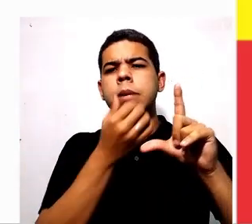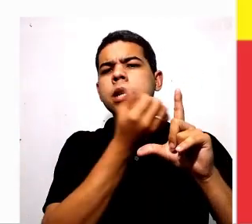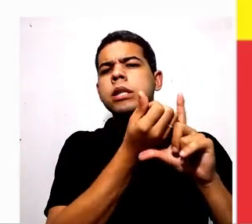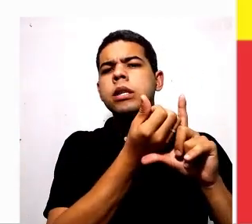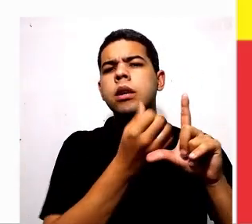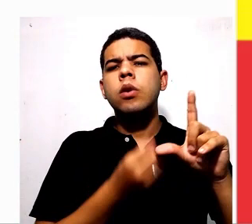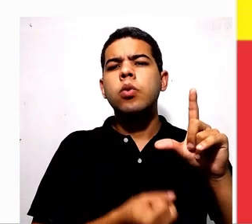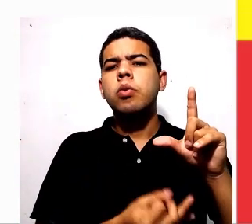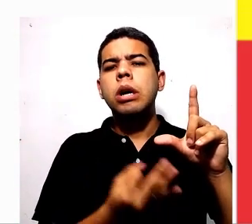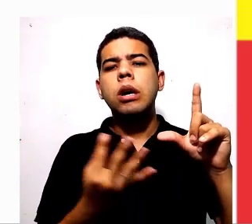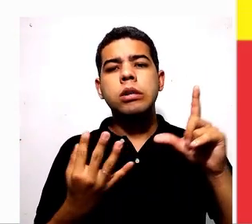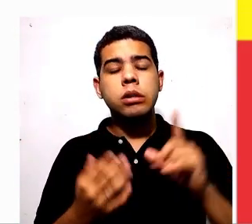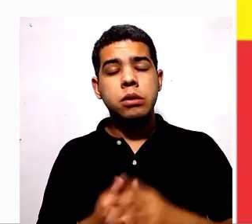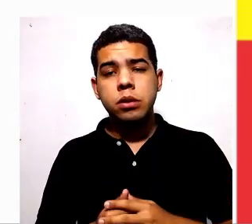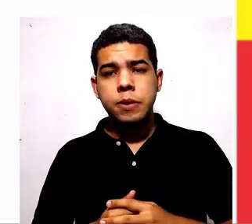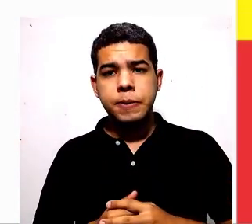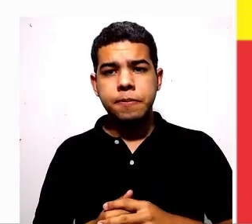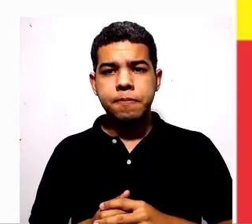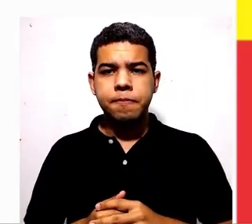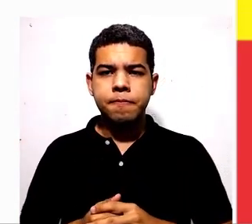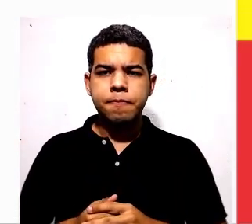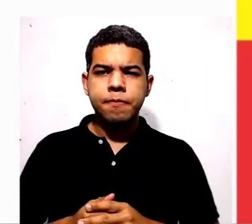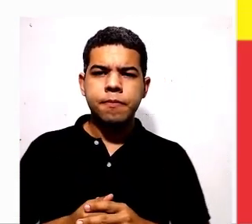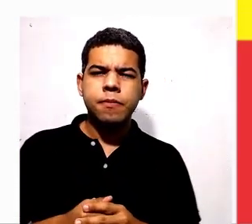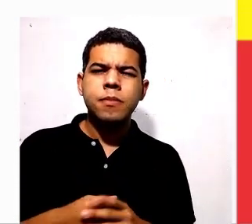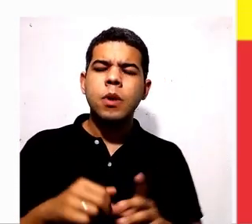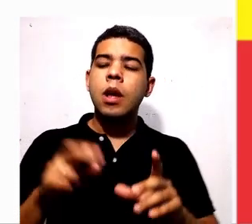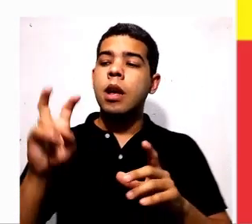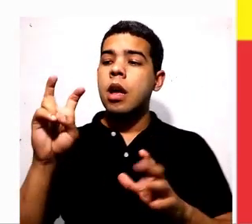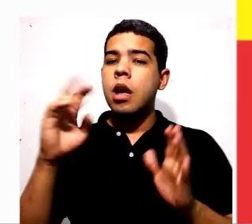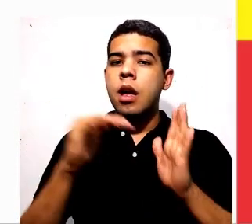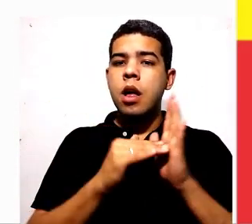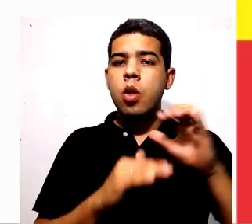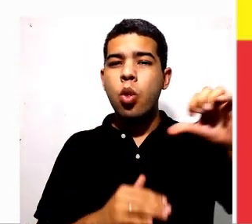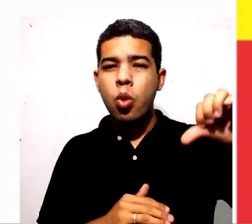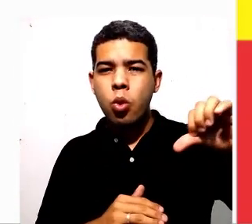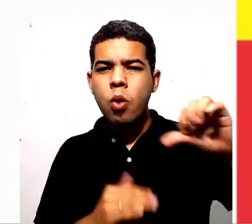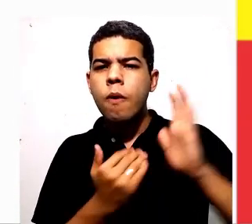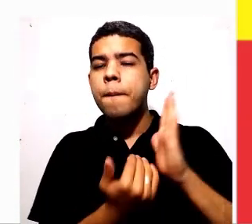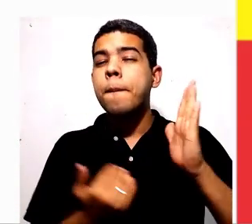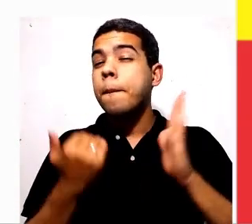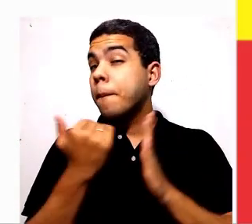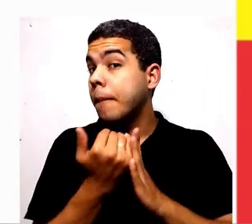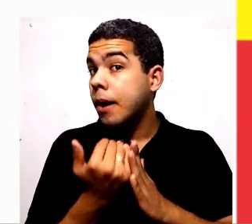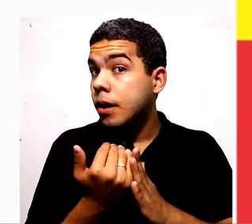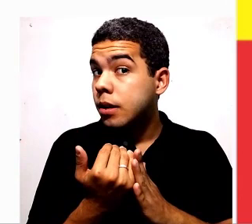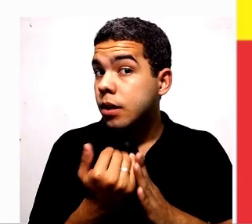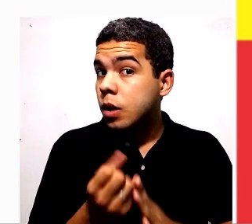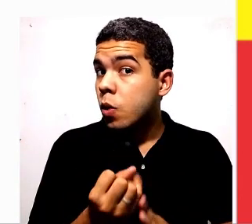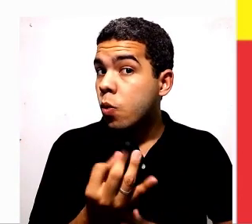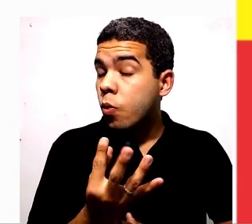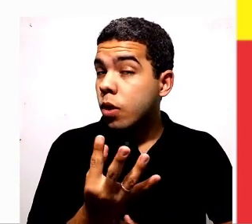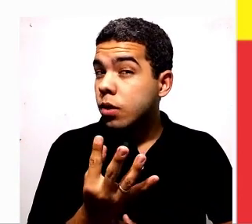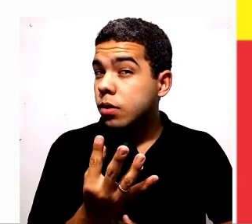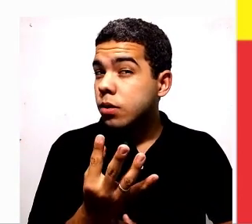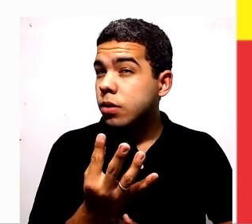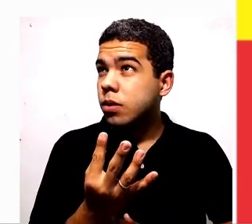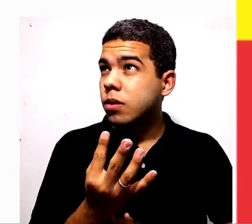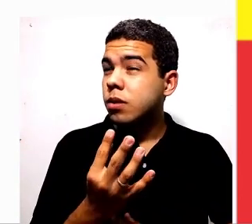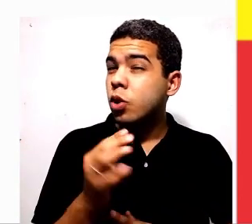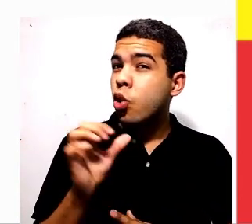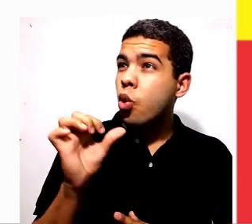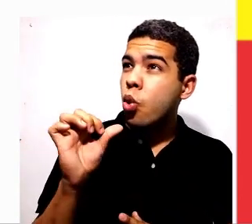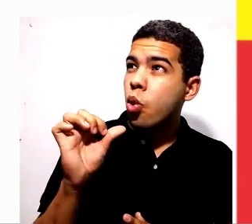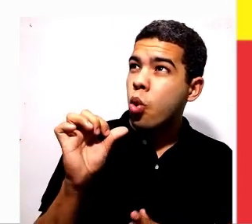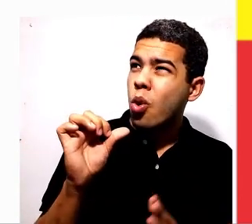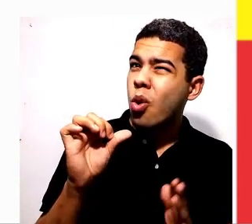a figura 6, quantos tem? Veja aqui, de 5 para 9 aumentou quanto?